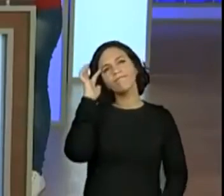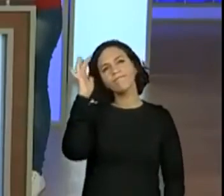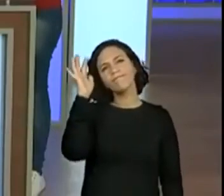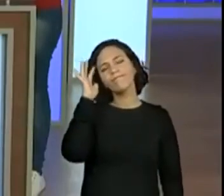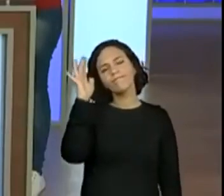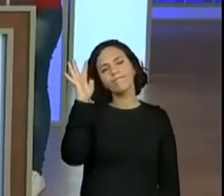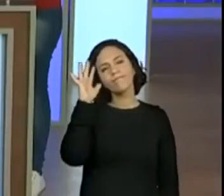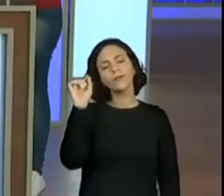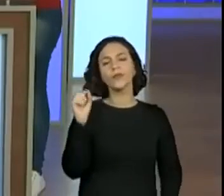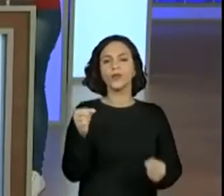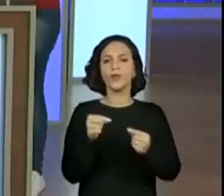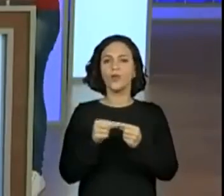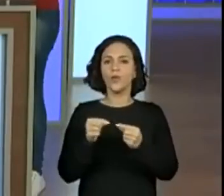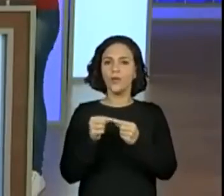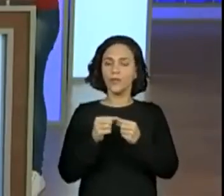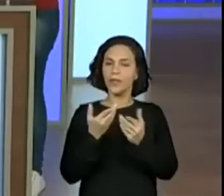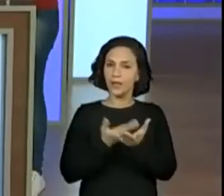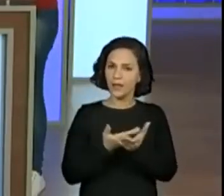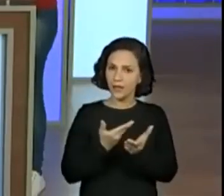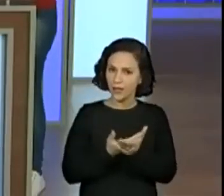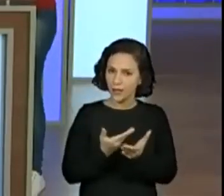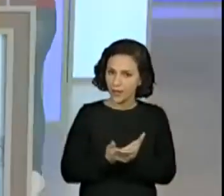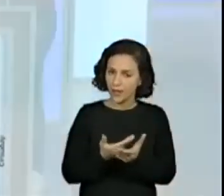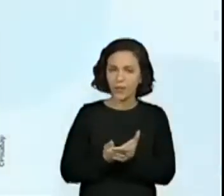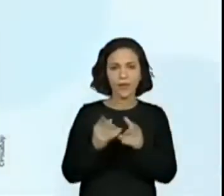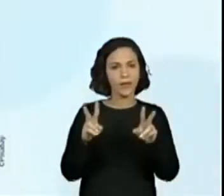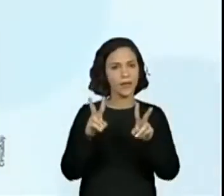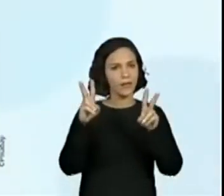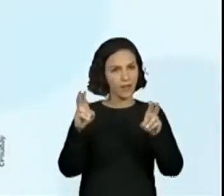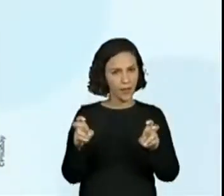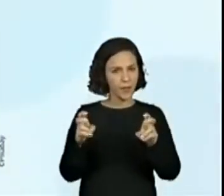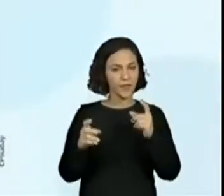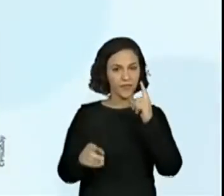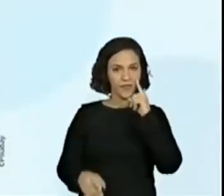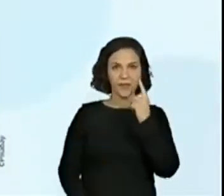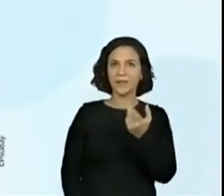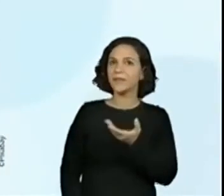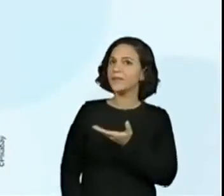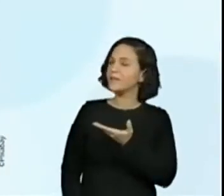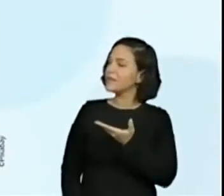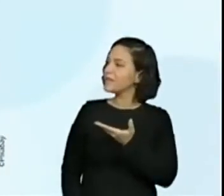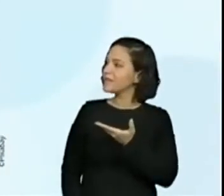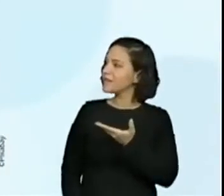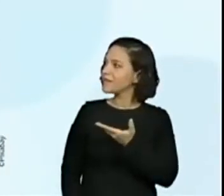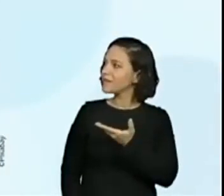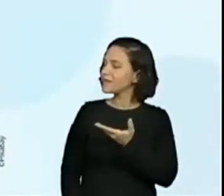vamos fazer a respeito desta aula, a respeito do tema proposto. Vamos lá?